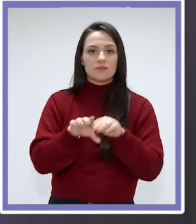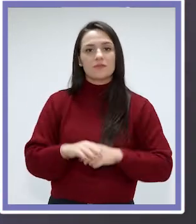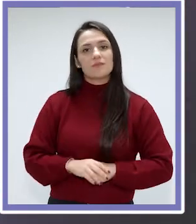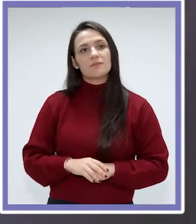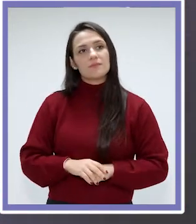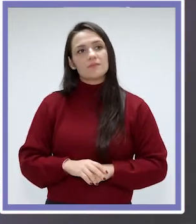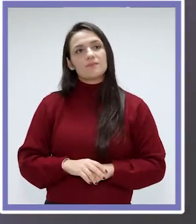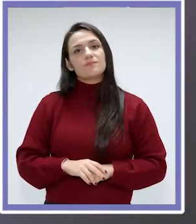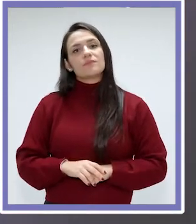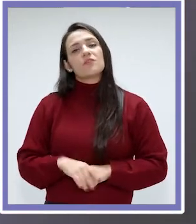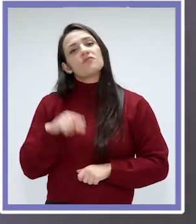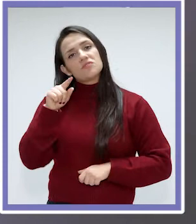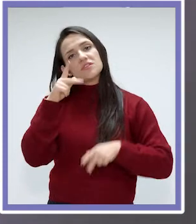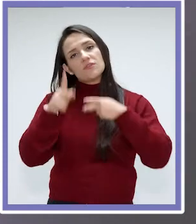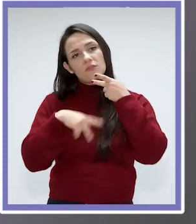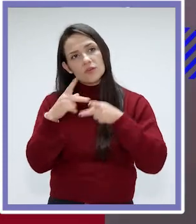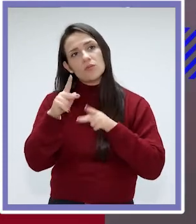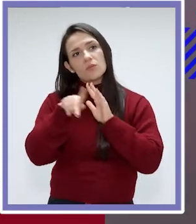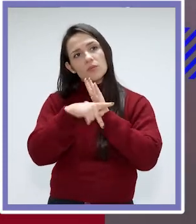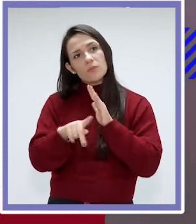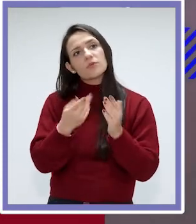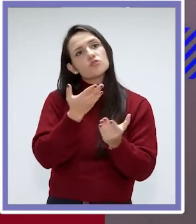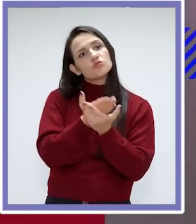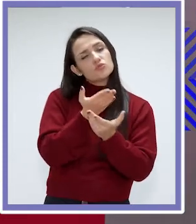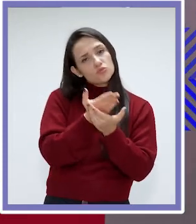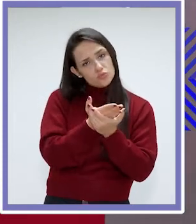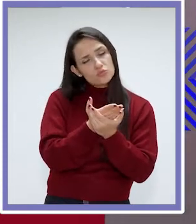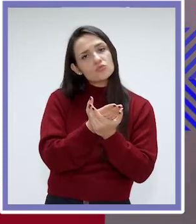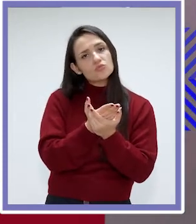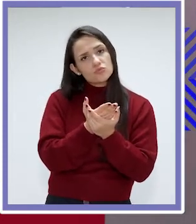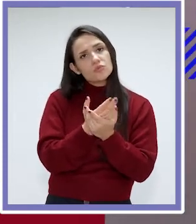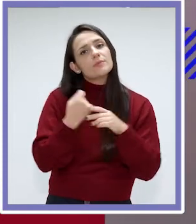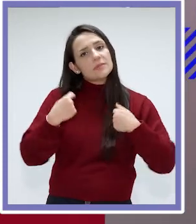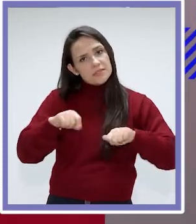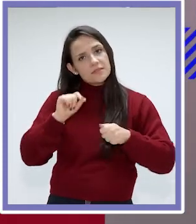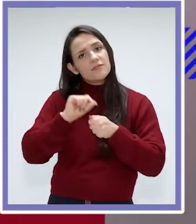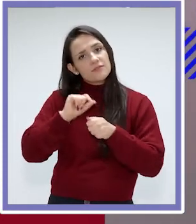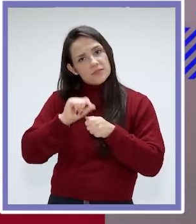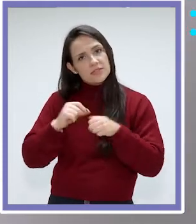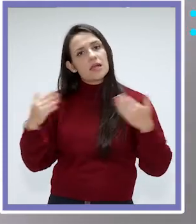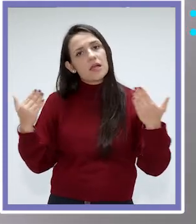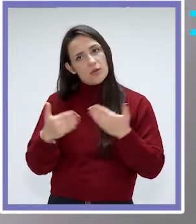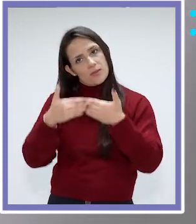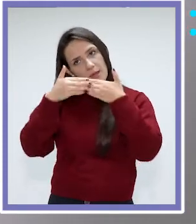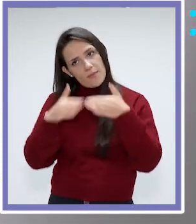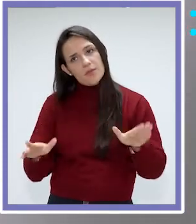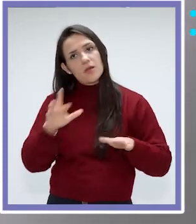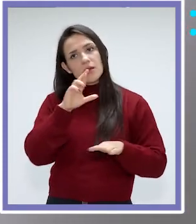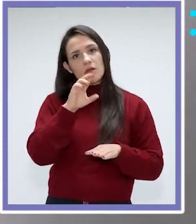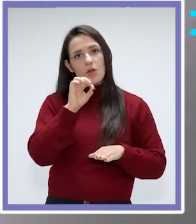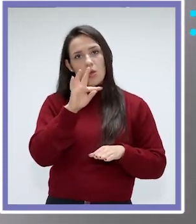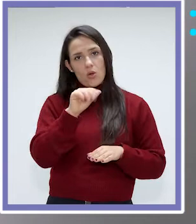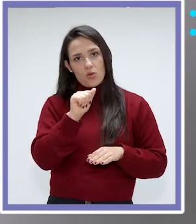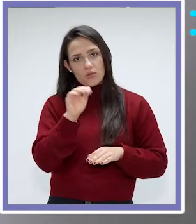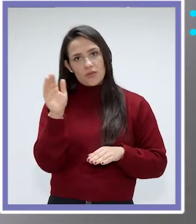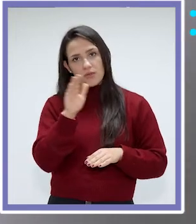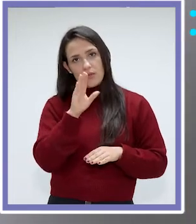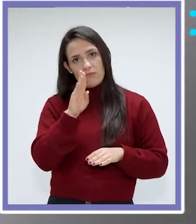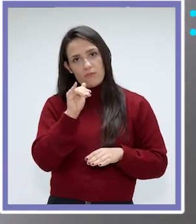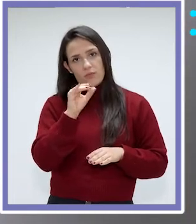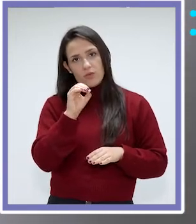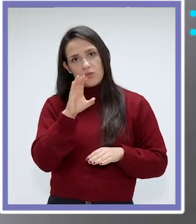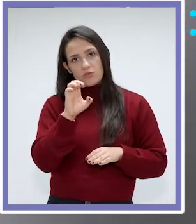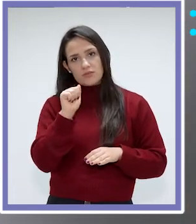Você falou agora de estudos que foram e que ainda são necessários para a implantação da rota, até por